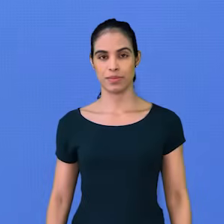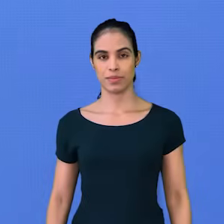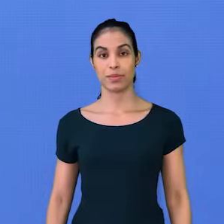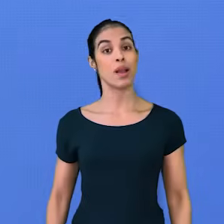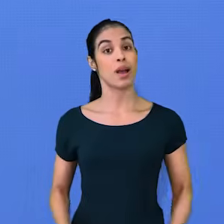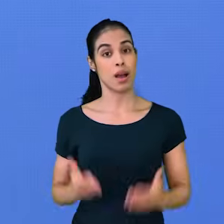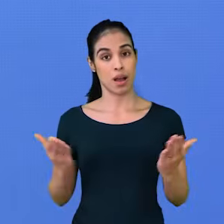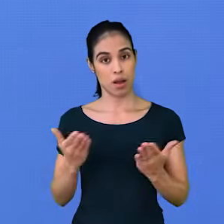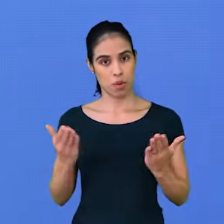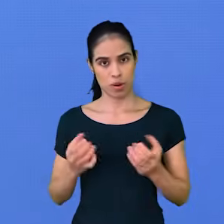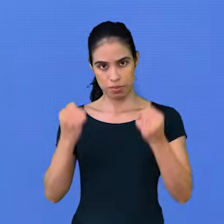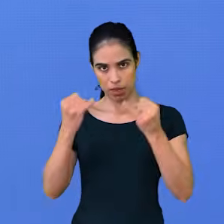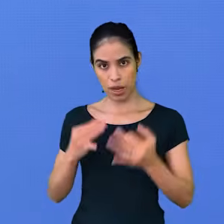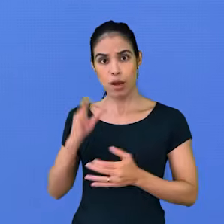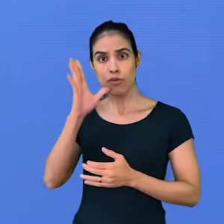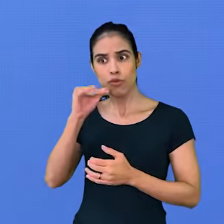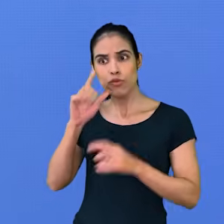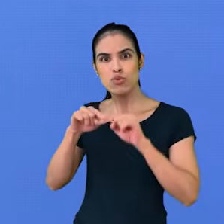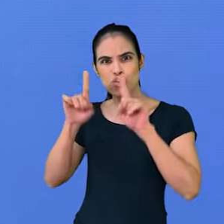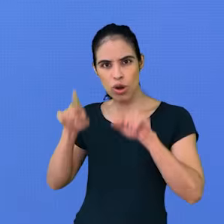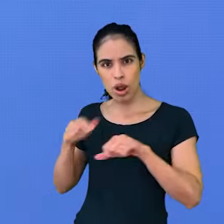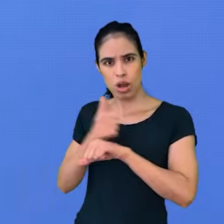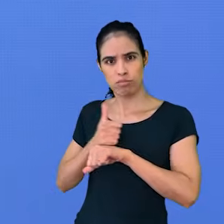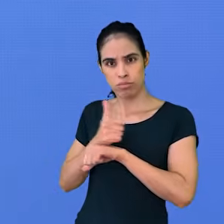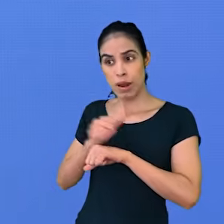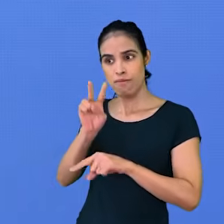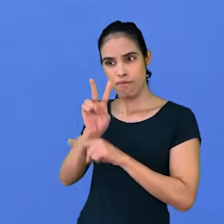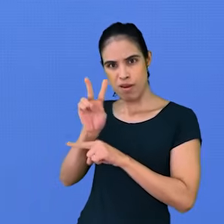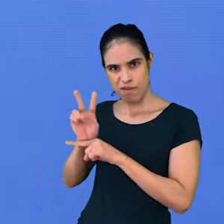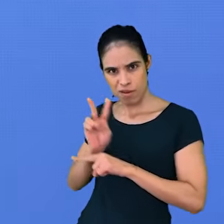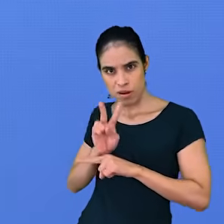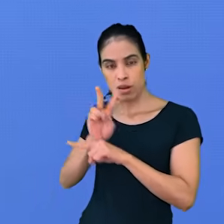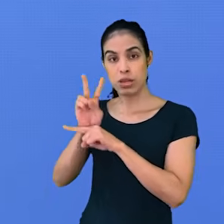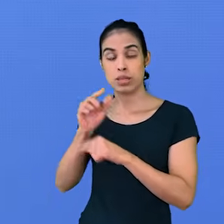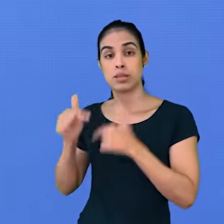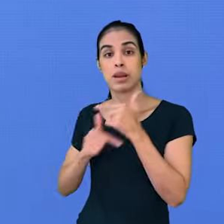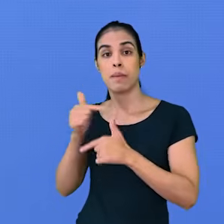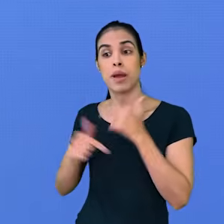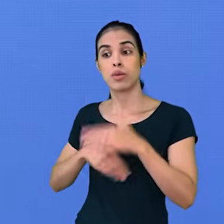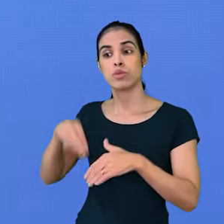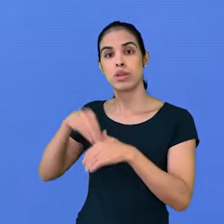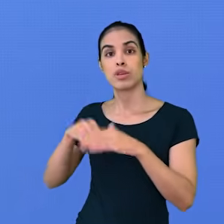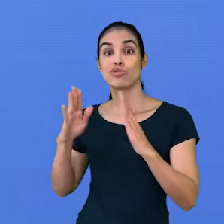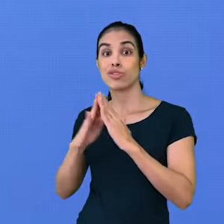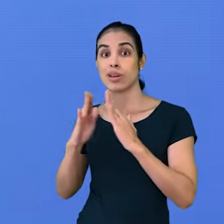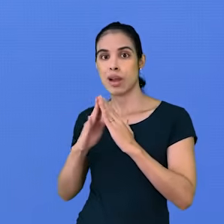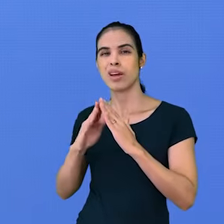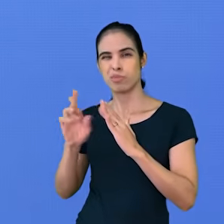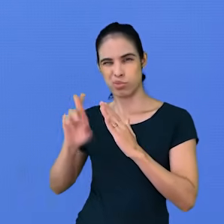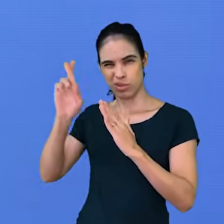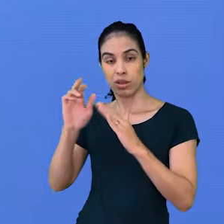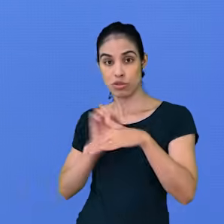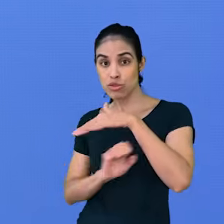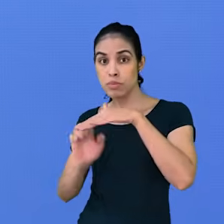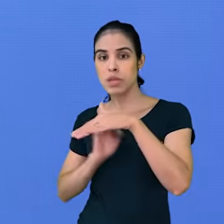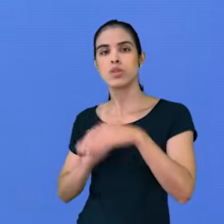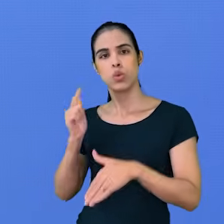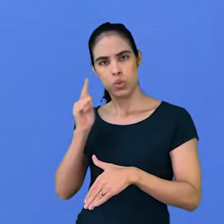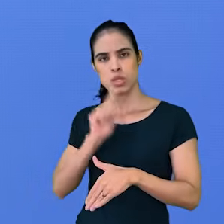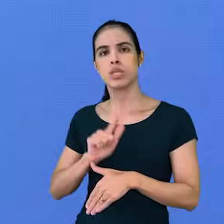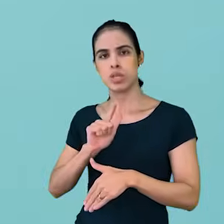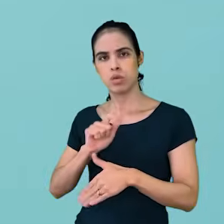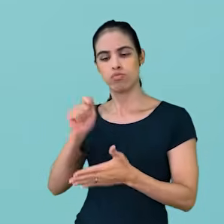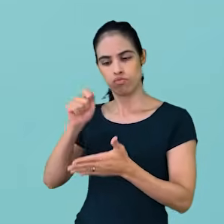A gente começa essa edição falando que um vigia que trabalhou por 5 anos na casa de um empresário no Rio de Janeiro obteve direito à gratuidade